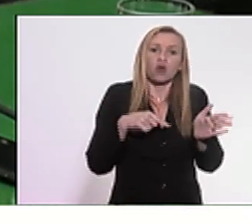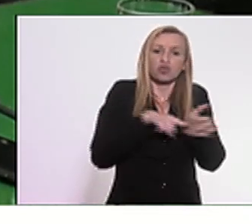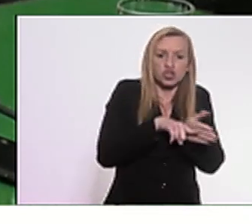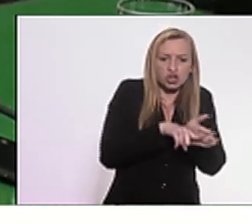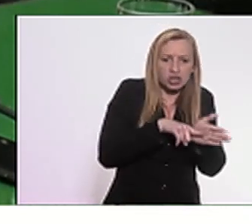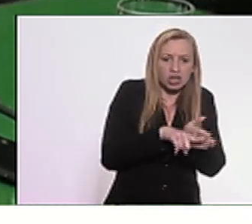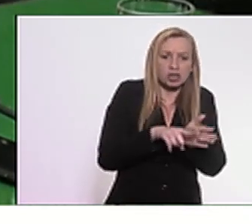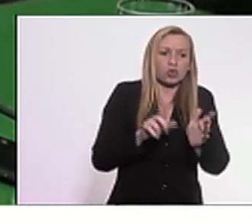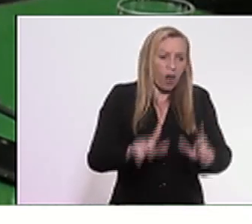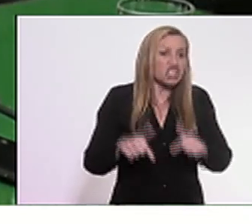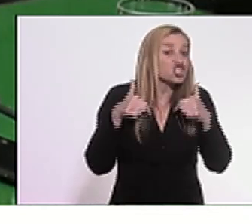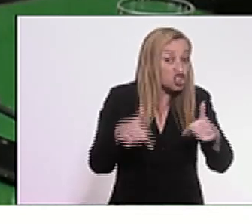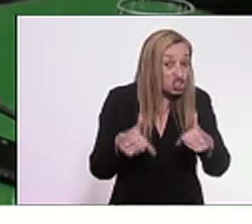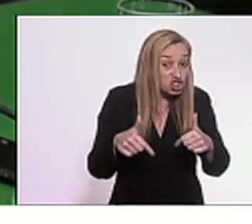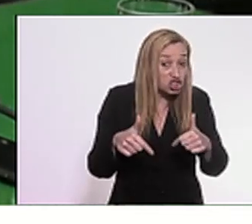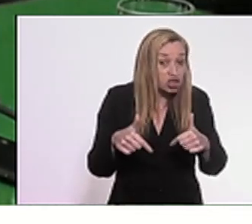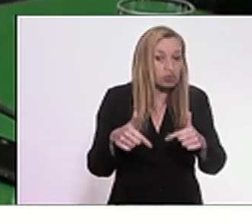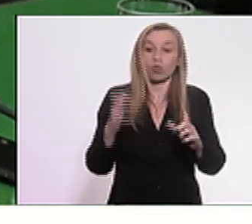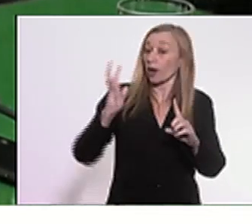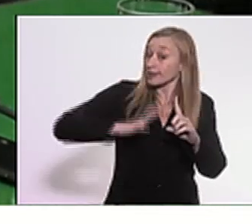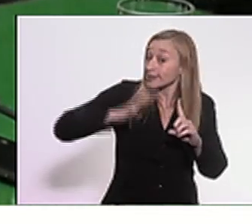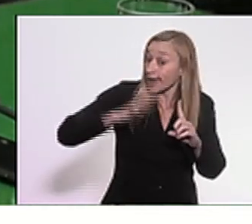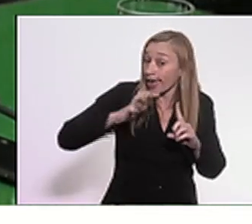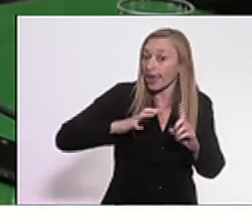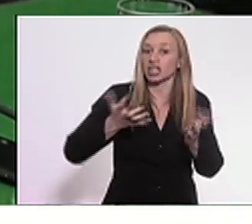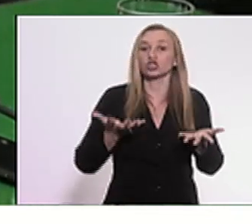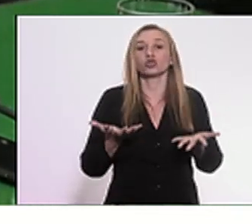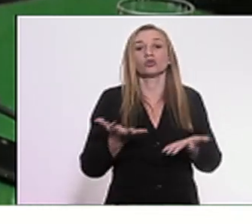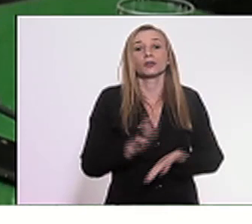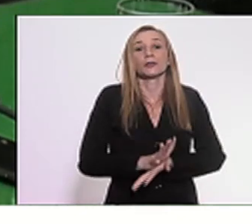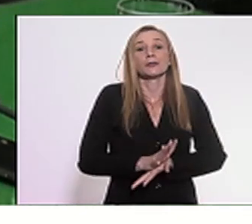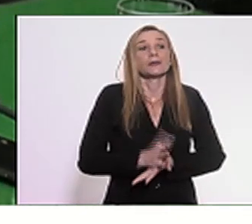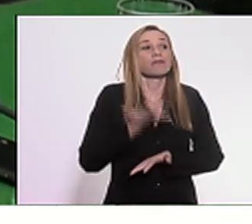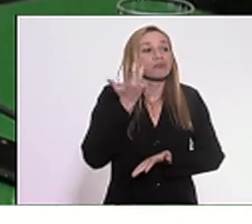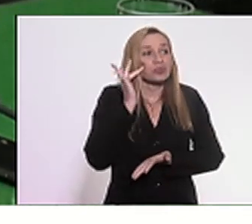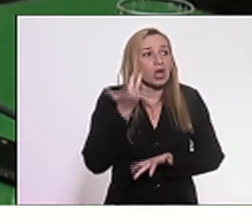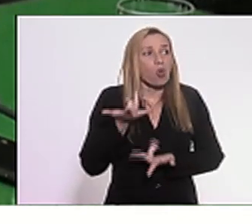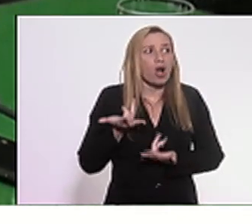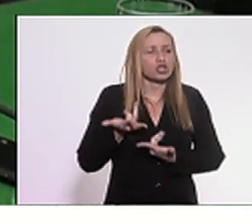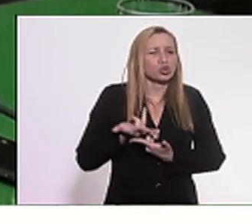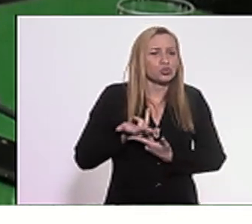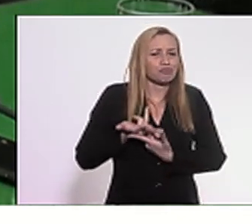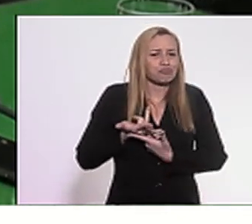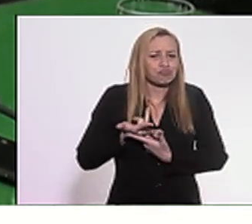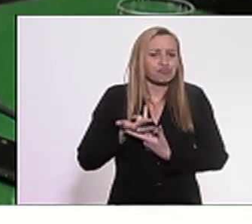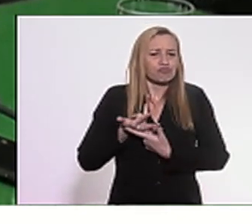um ato, eu estou fiscalizando o assédio. Eu acho que